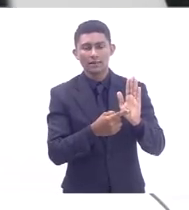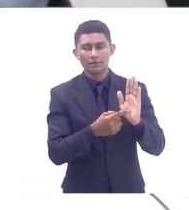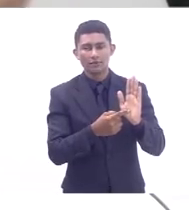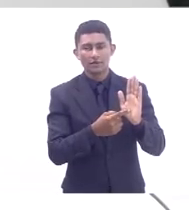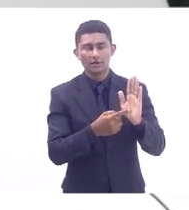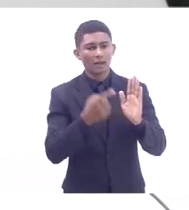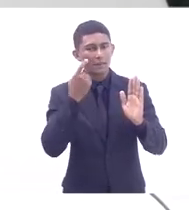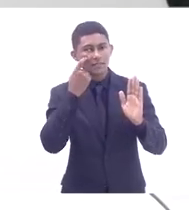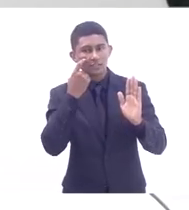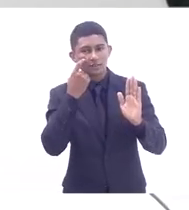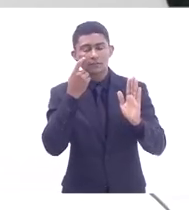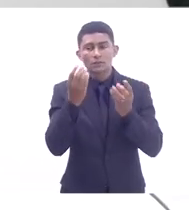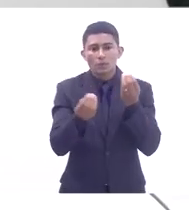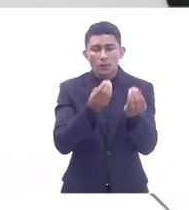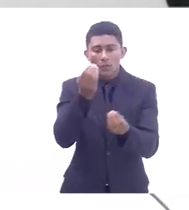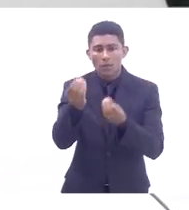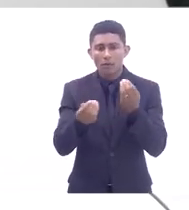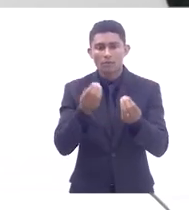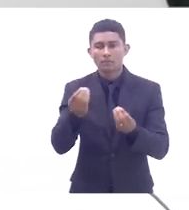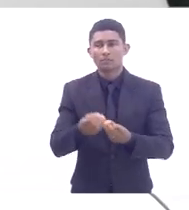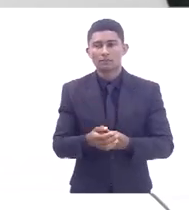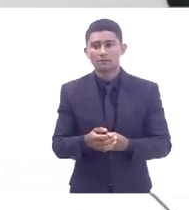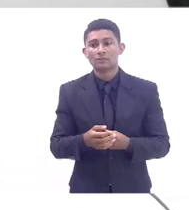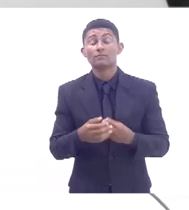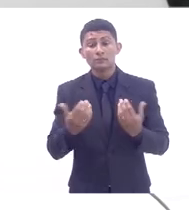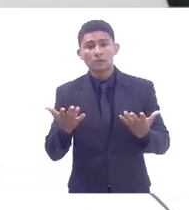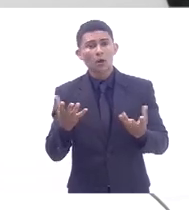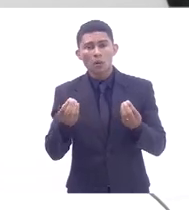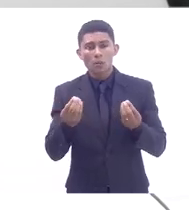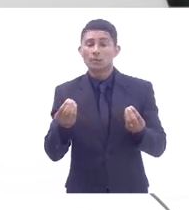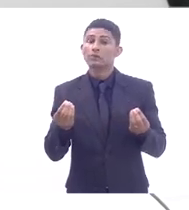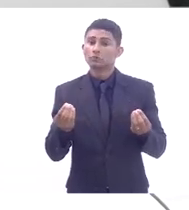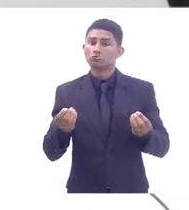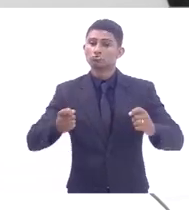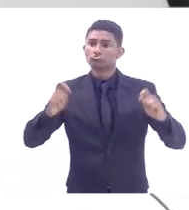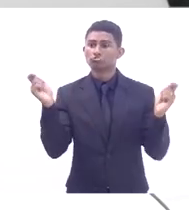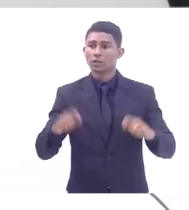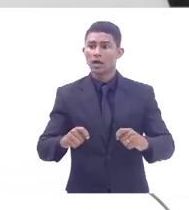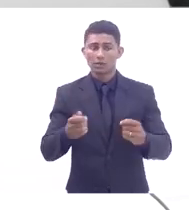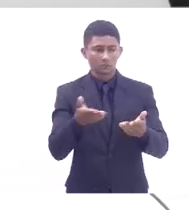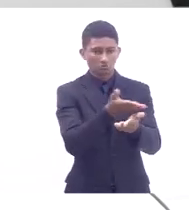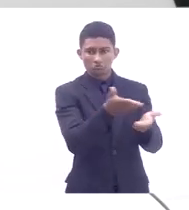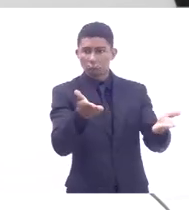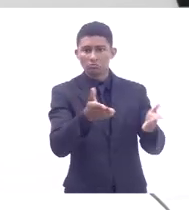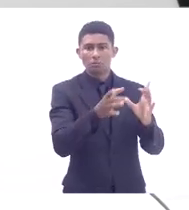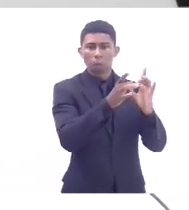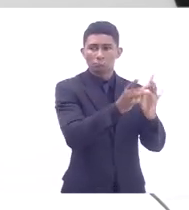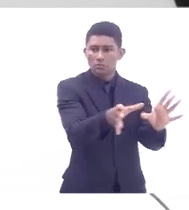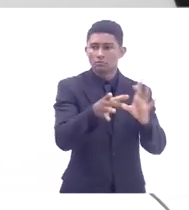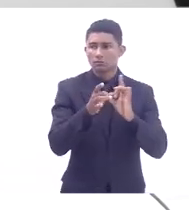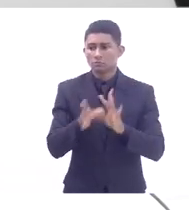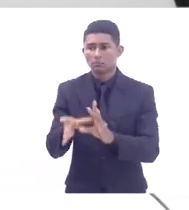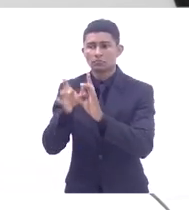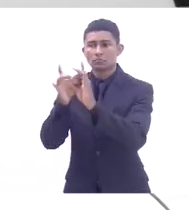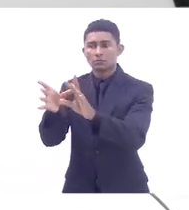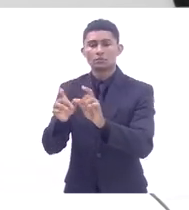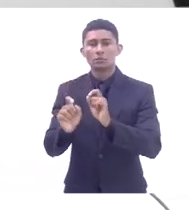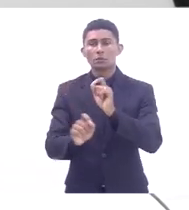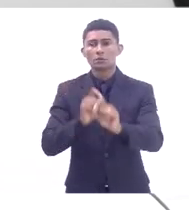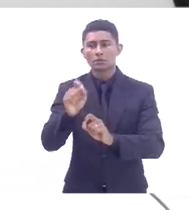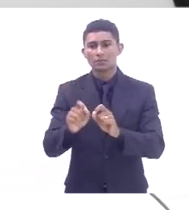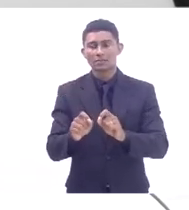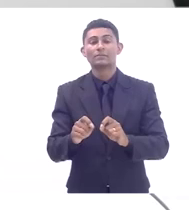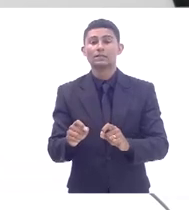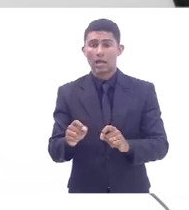não tem um condão de resolver todos os problemas mais abre uma perspectiva concreta de autonomia que o que é o dispositivo dos